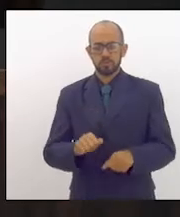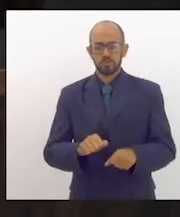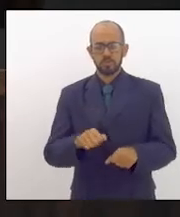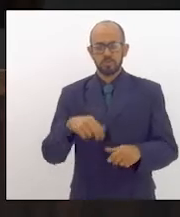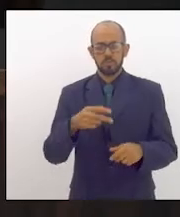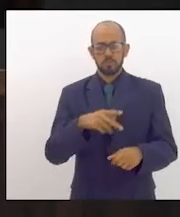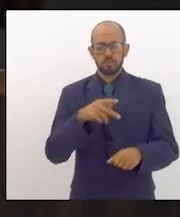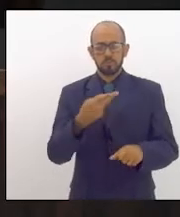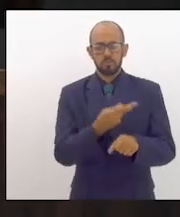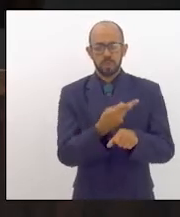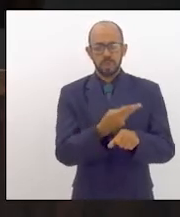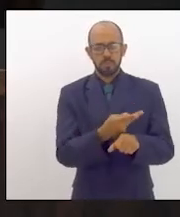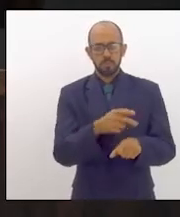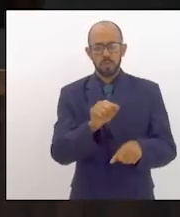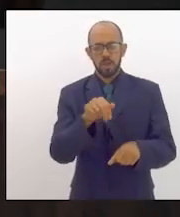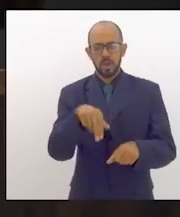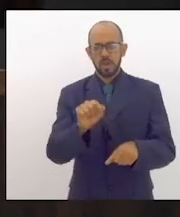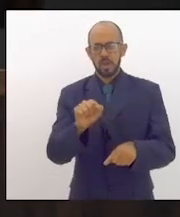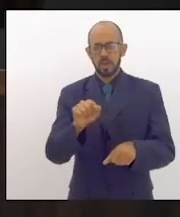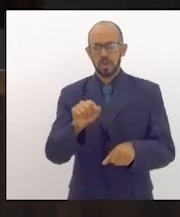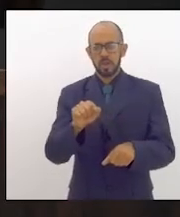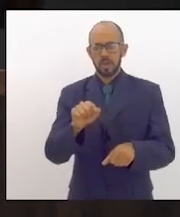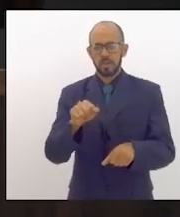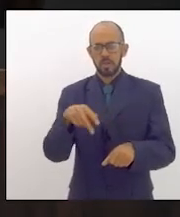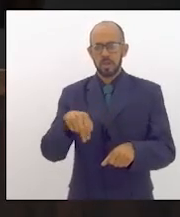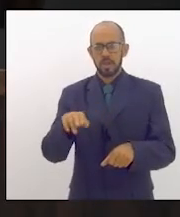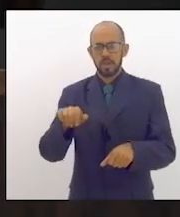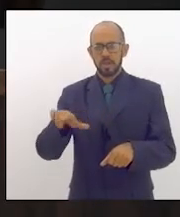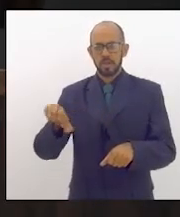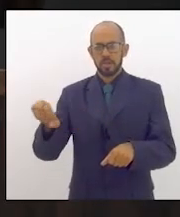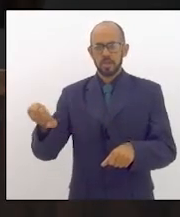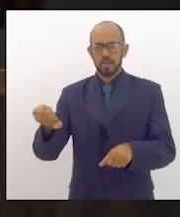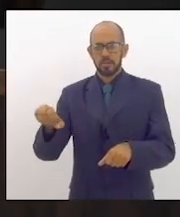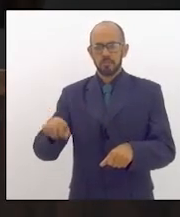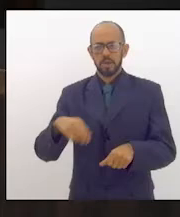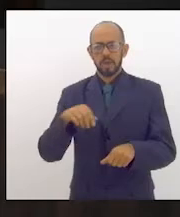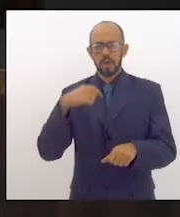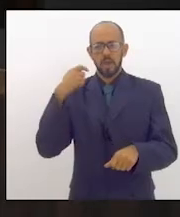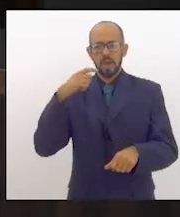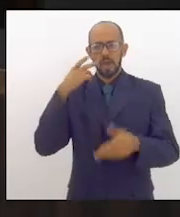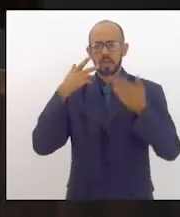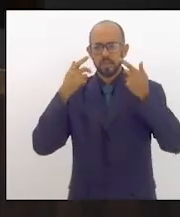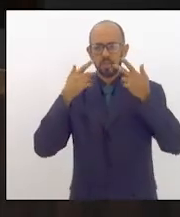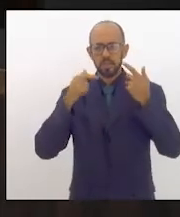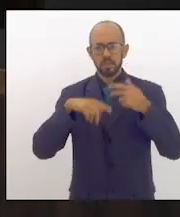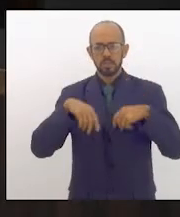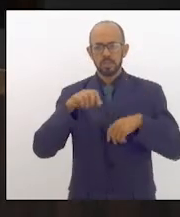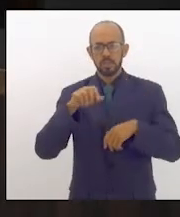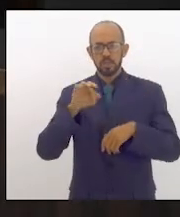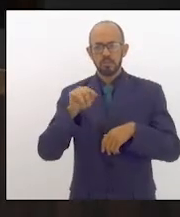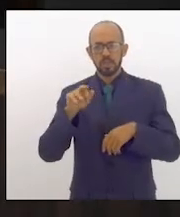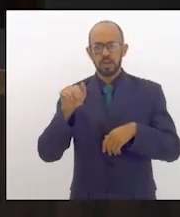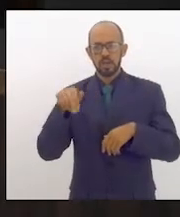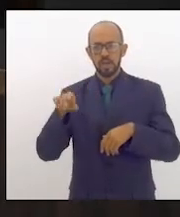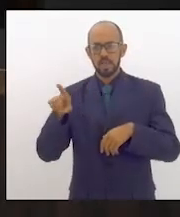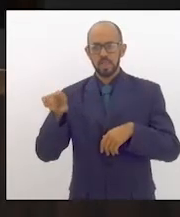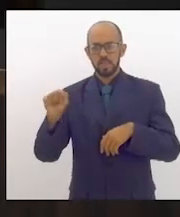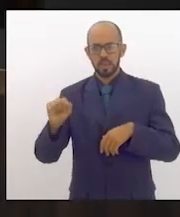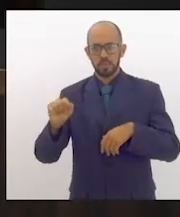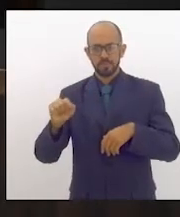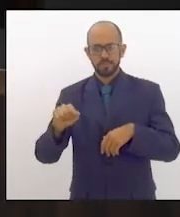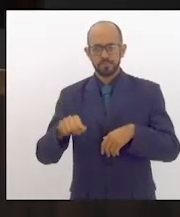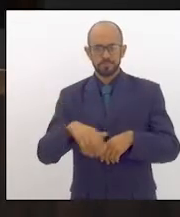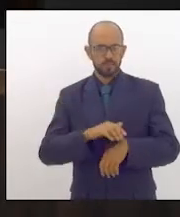saúde a Fernanda parte da comissão de normas internas e proposições externas favorável ela tô Deputado Márcio